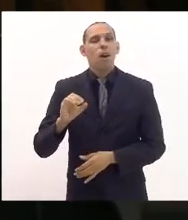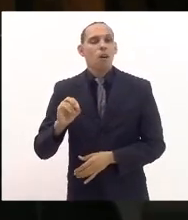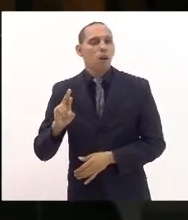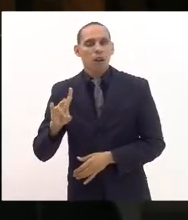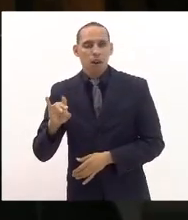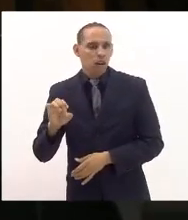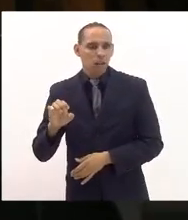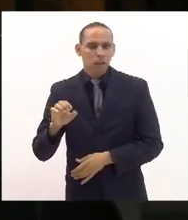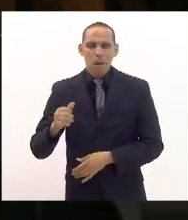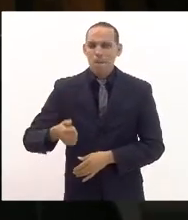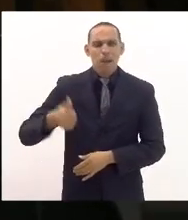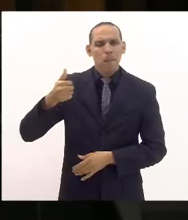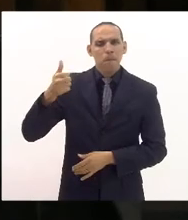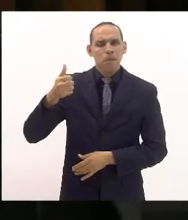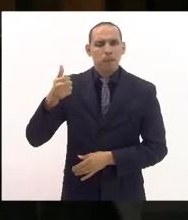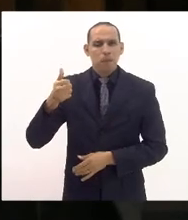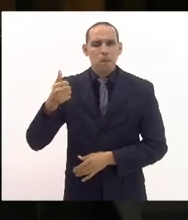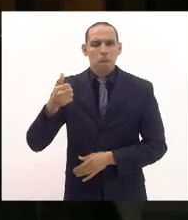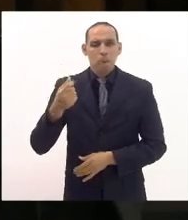de arrecadação